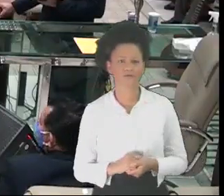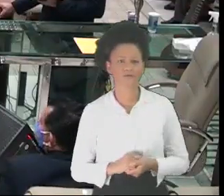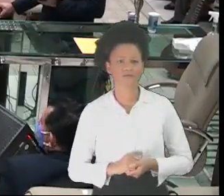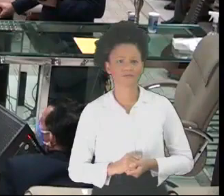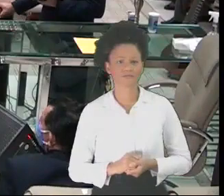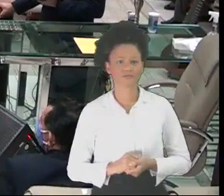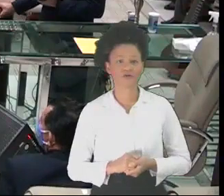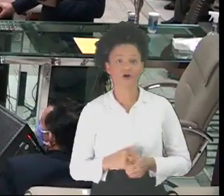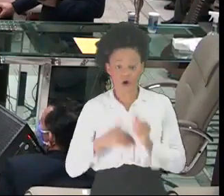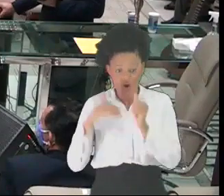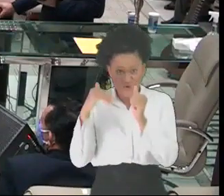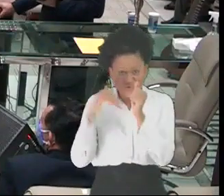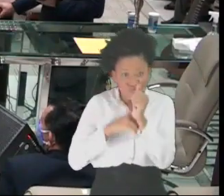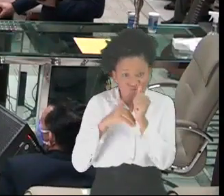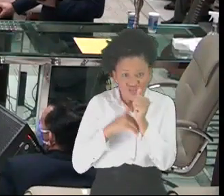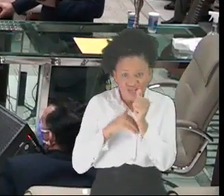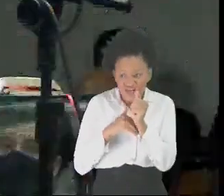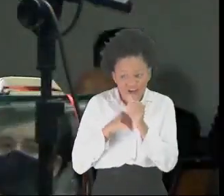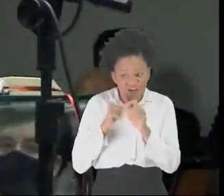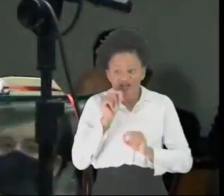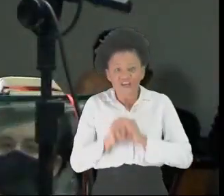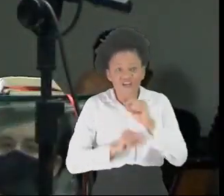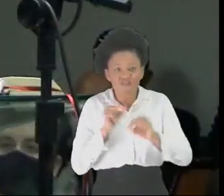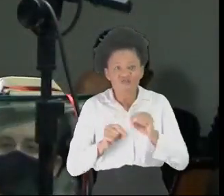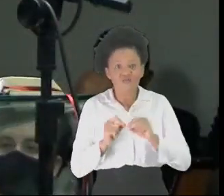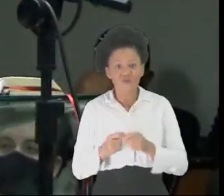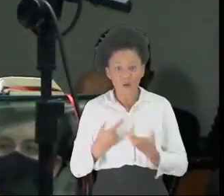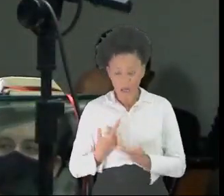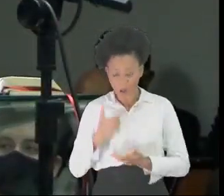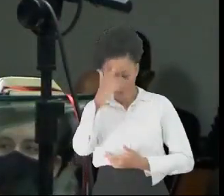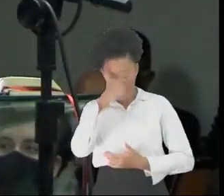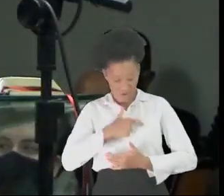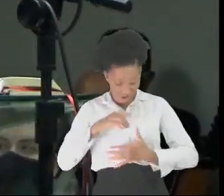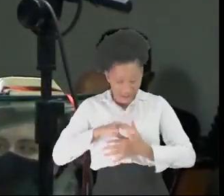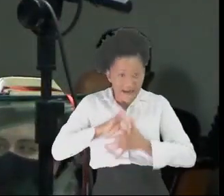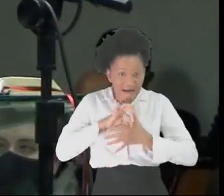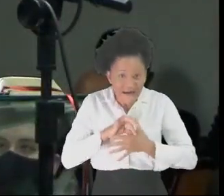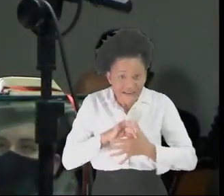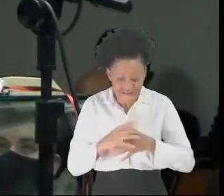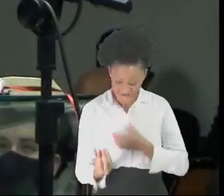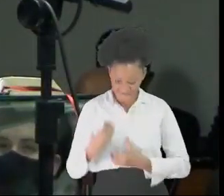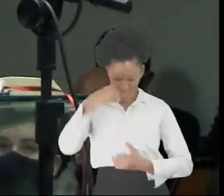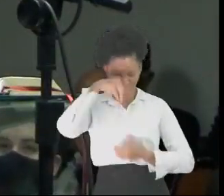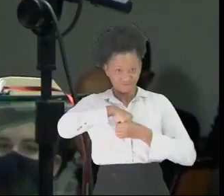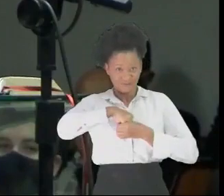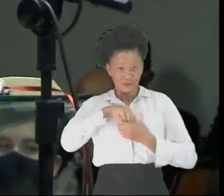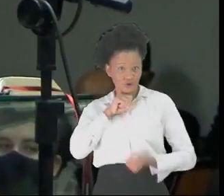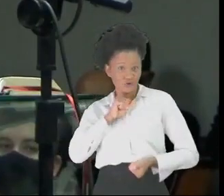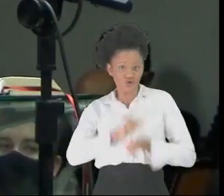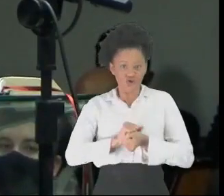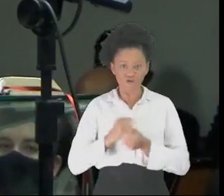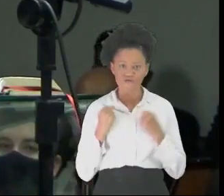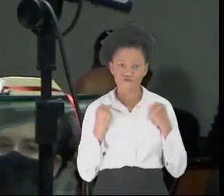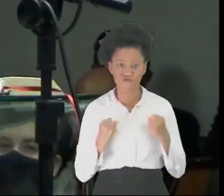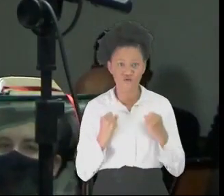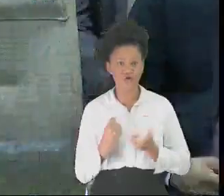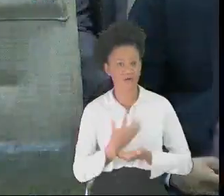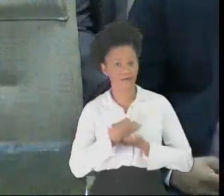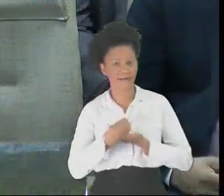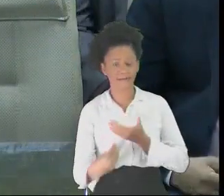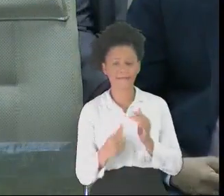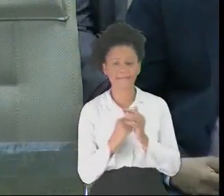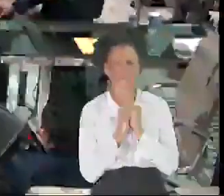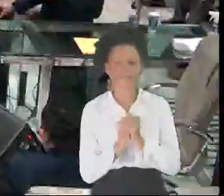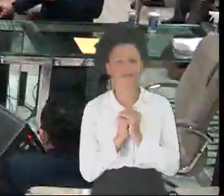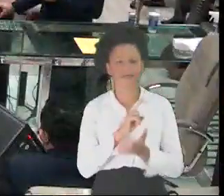O segredo não é o comedor de fubá, é quem está dentro dele. Quem diz amém em nome do Senhor